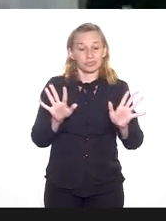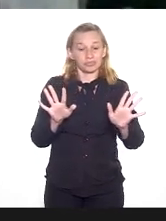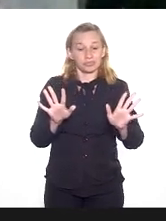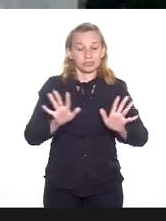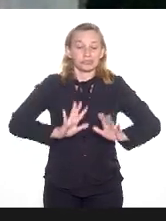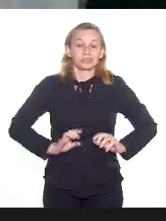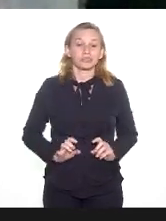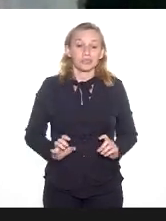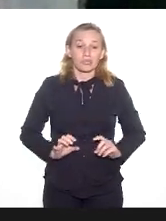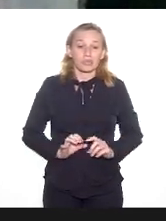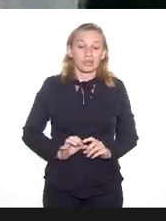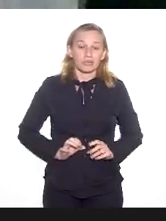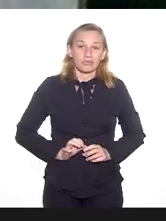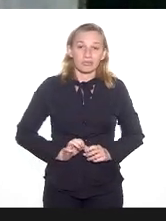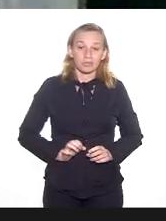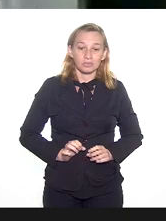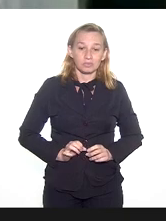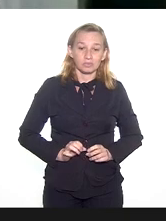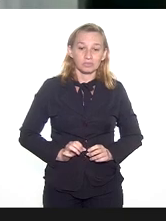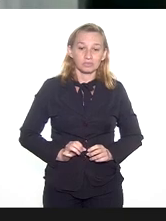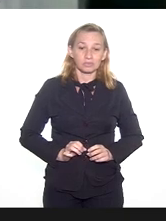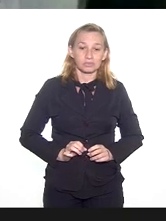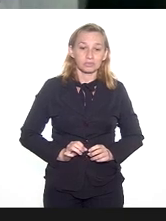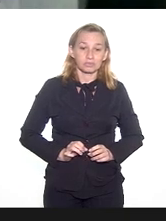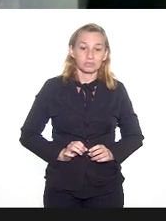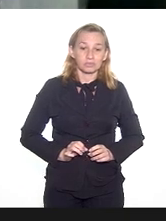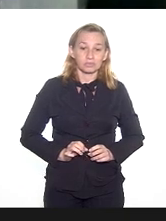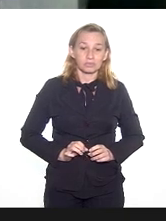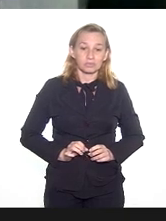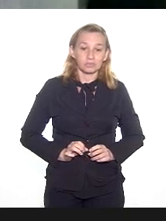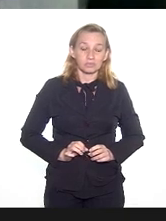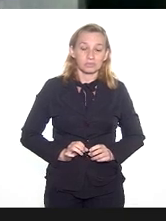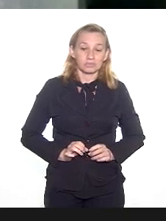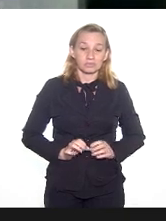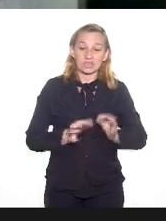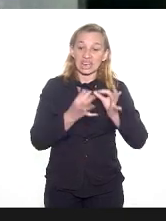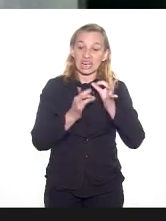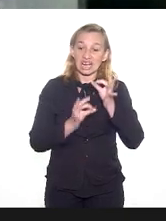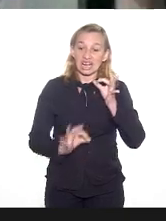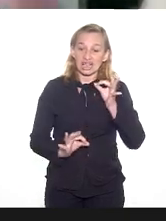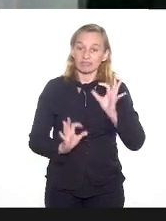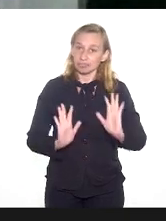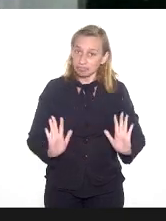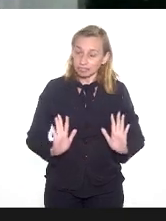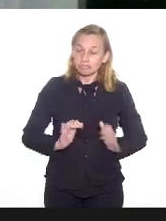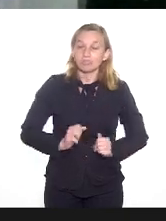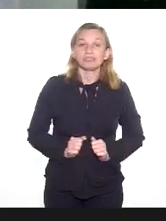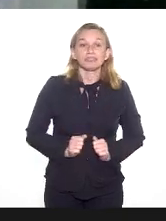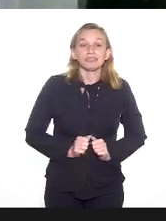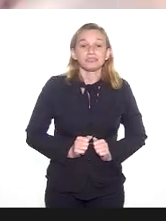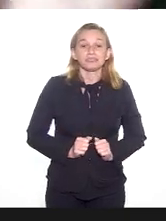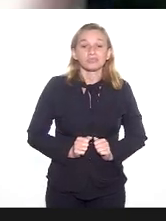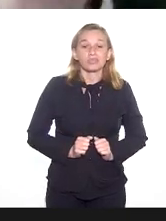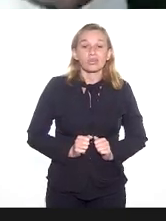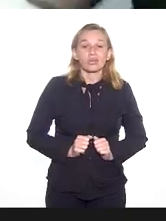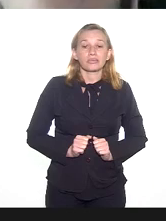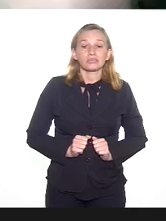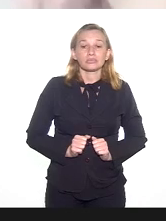e sem muito rapapés. Ou seja,